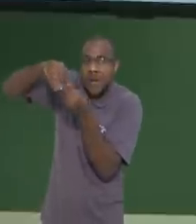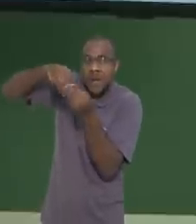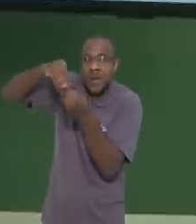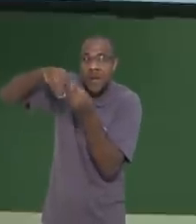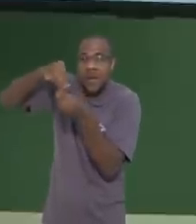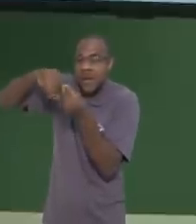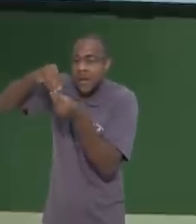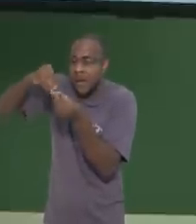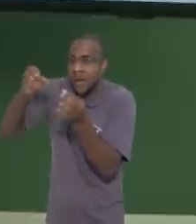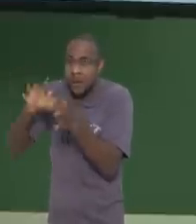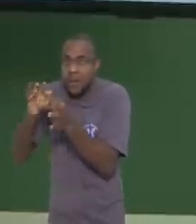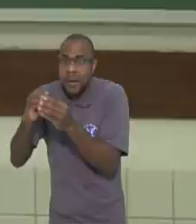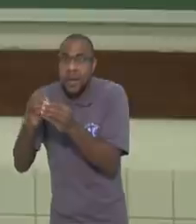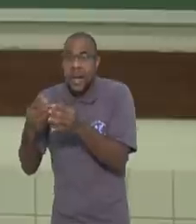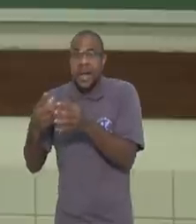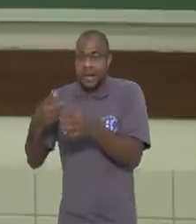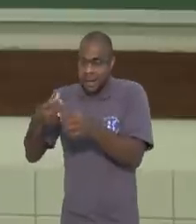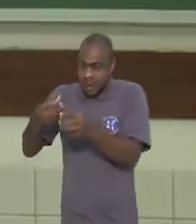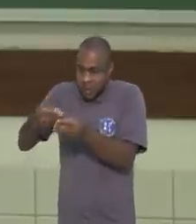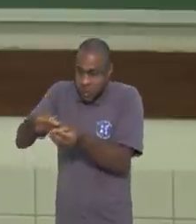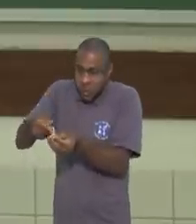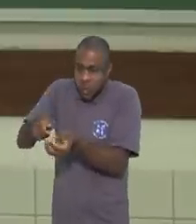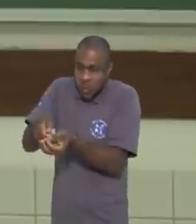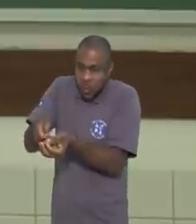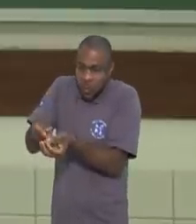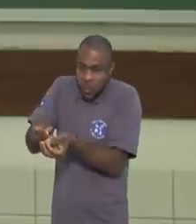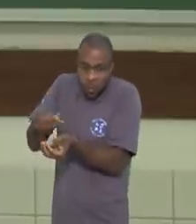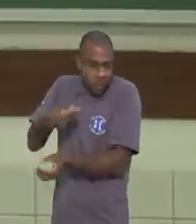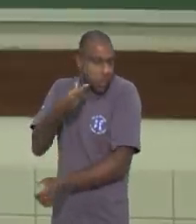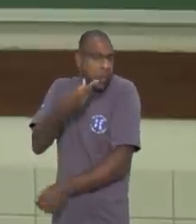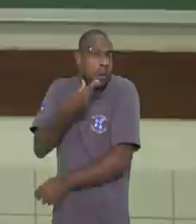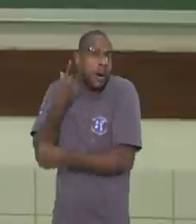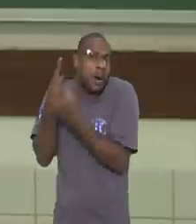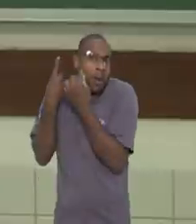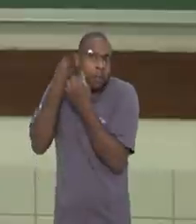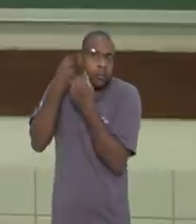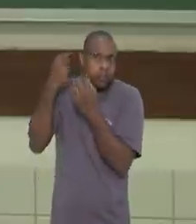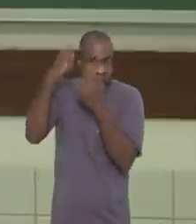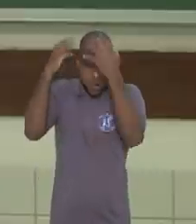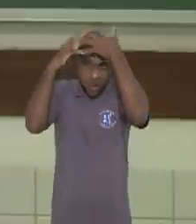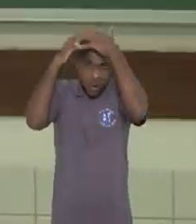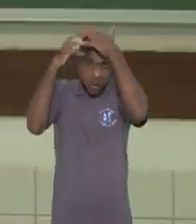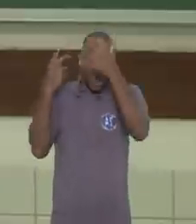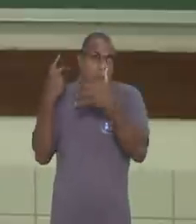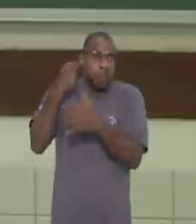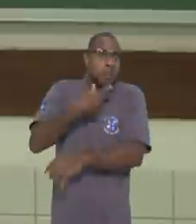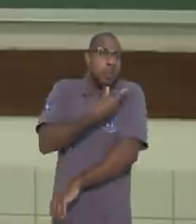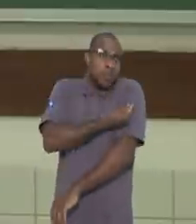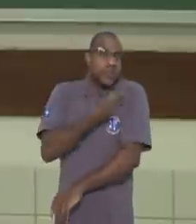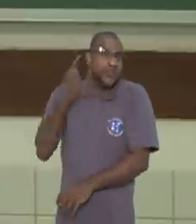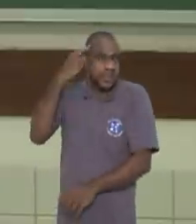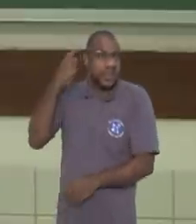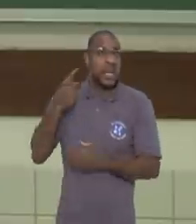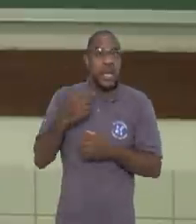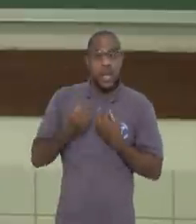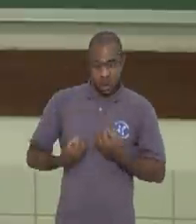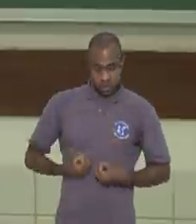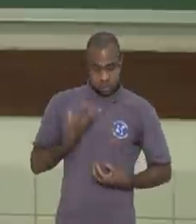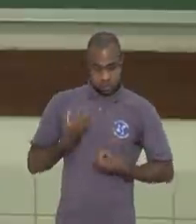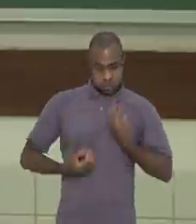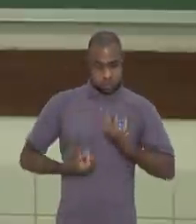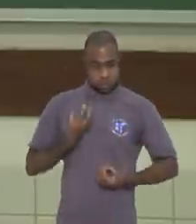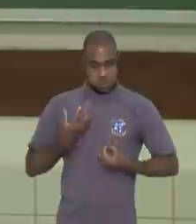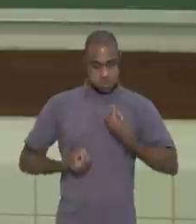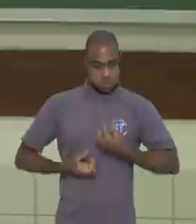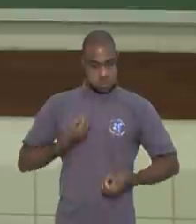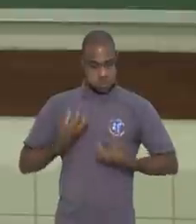ele começou, então, as células dele, aos poucos, começaram a expressar o gene corretamente, produzindo a proteína que ele não conseguia produzir.